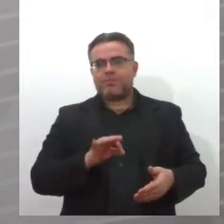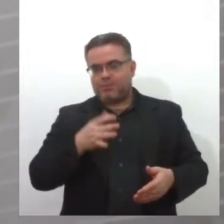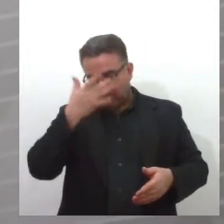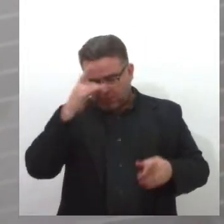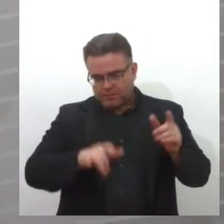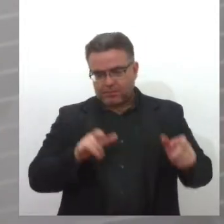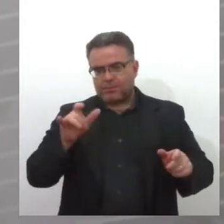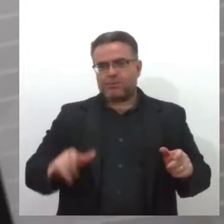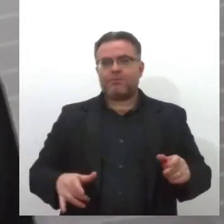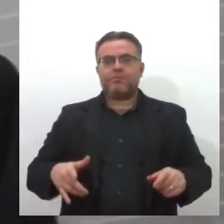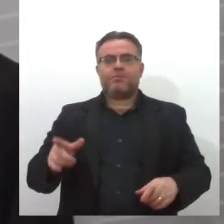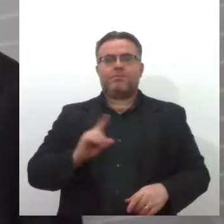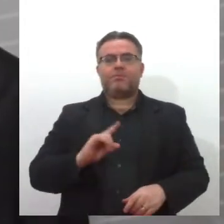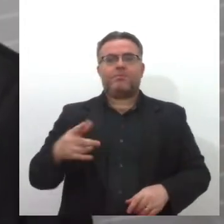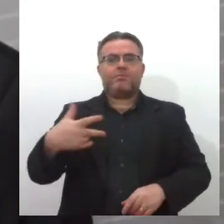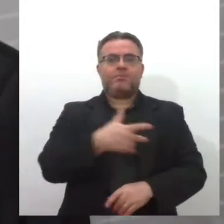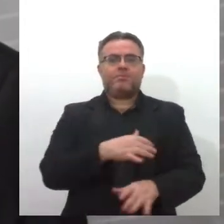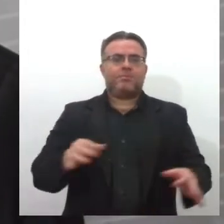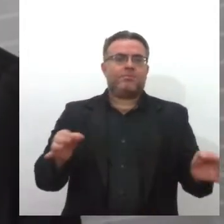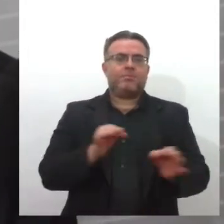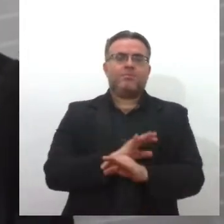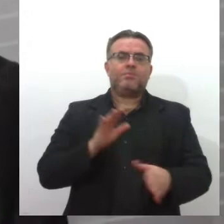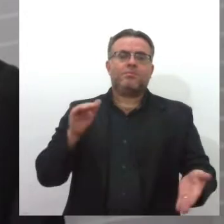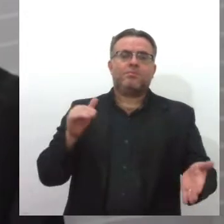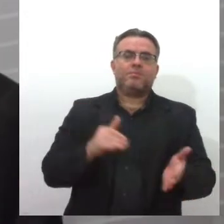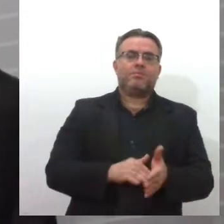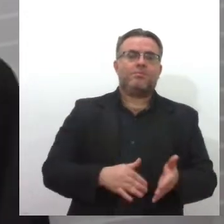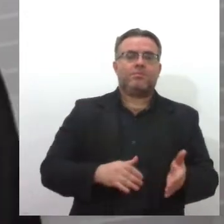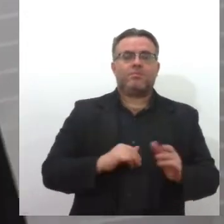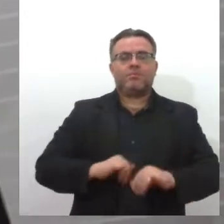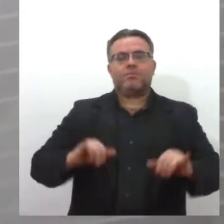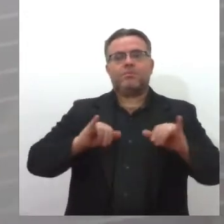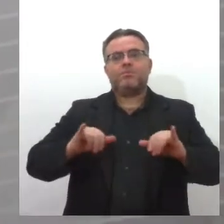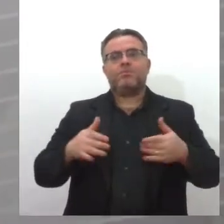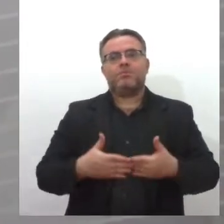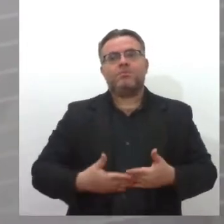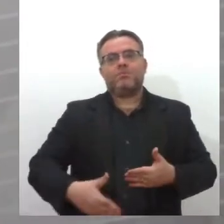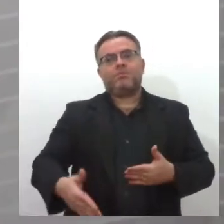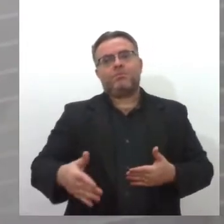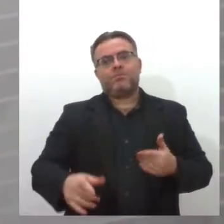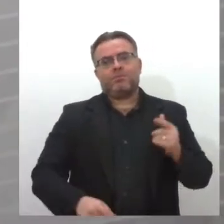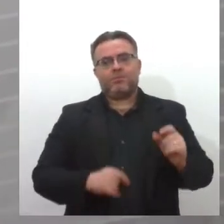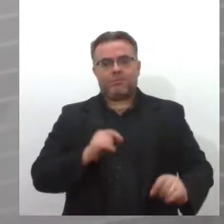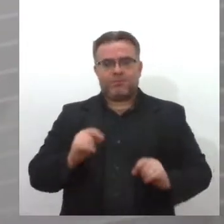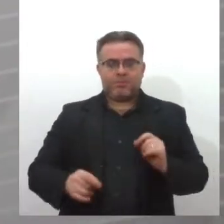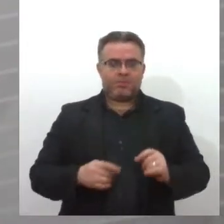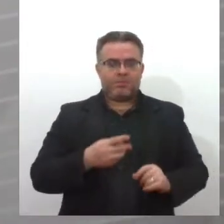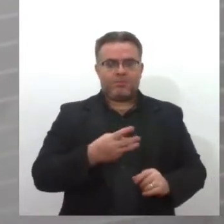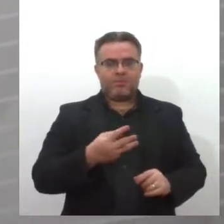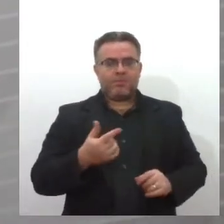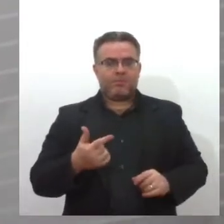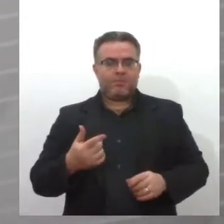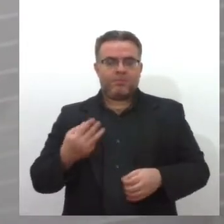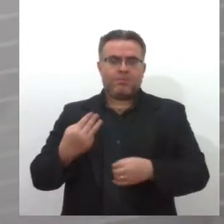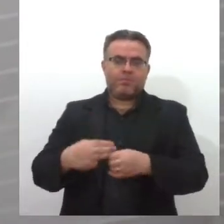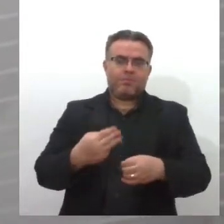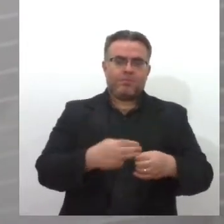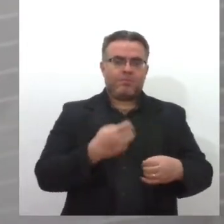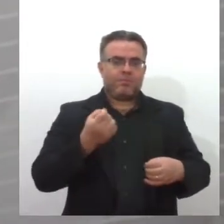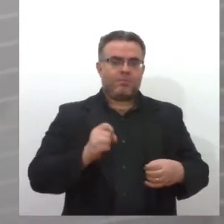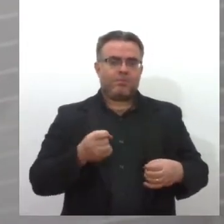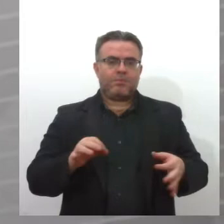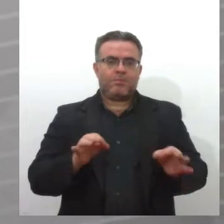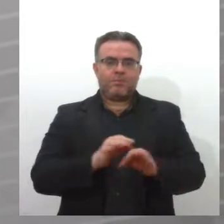não vacinadas. A última informação que eu tive, tem alguns dias, é que 32 municípios de Sergipe não tinham alcançado